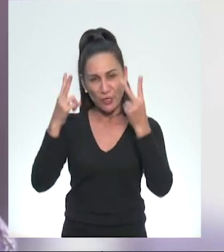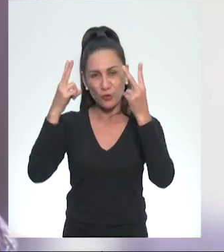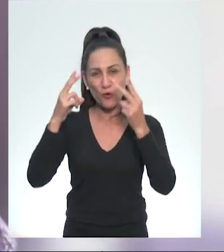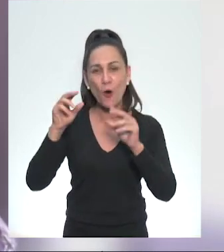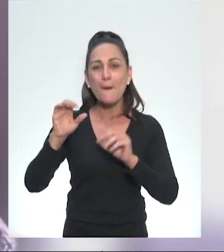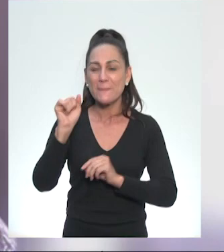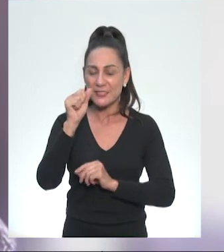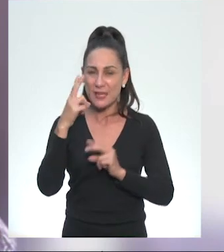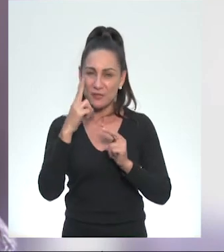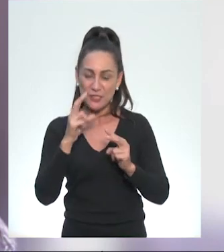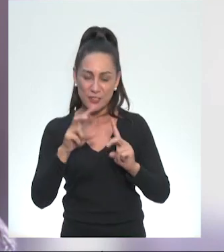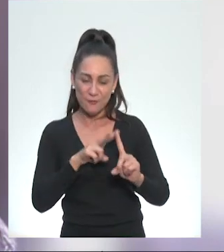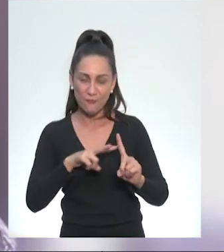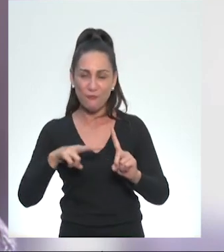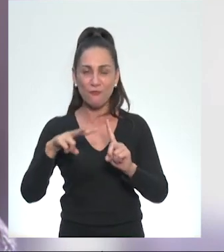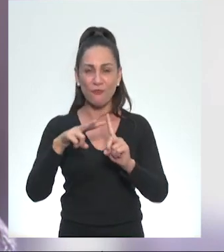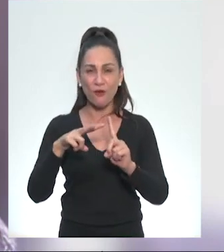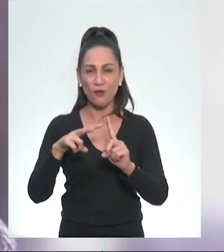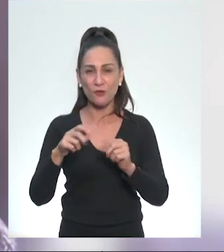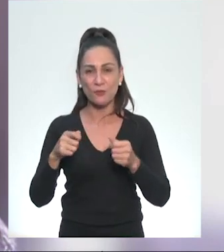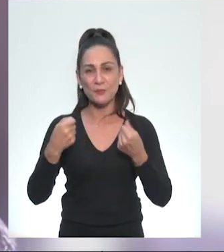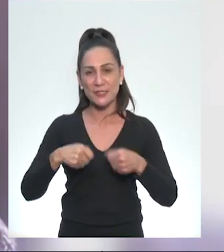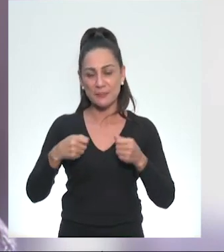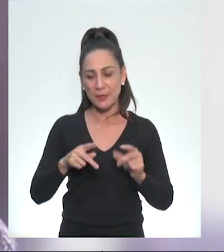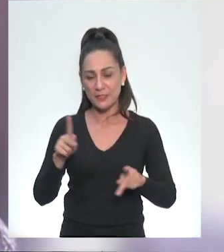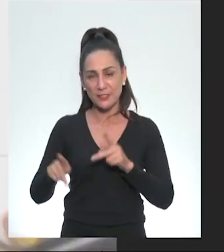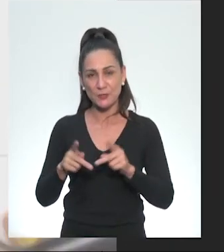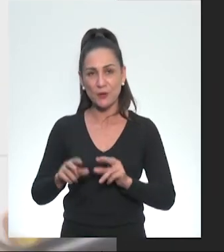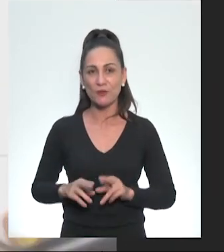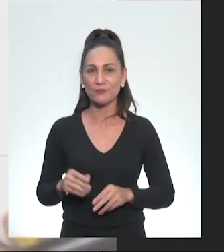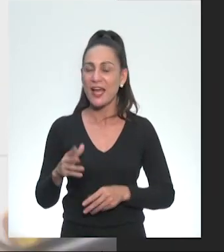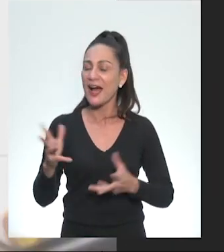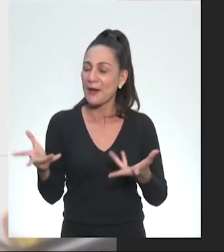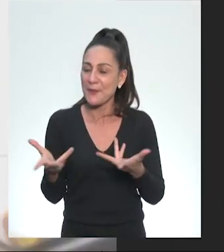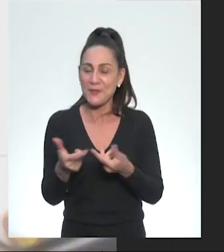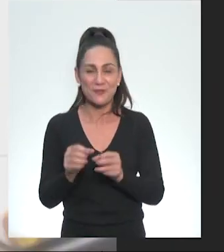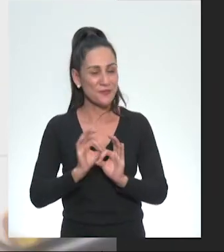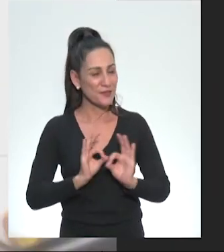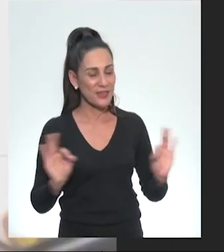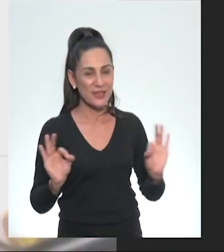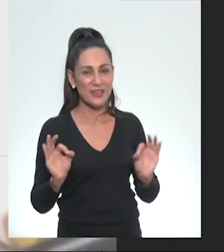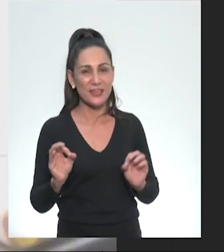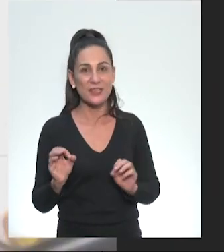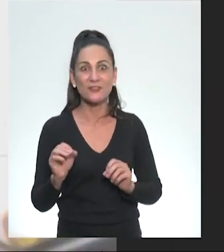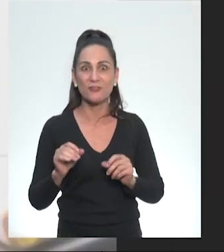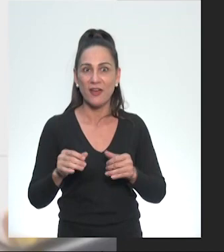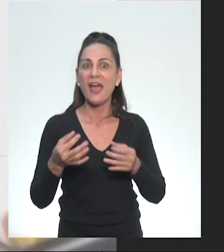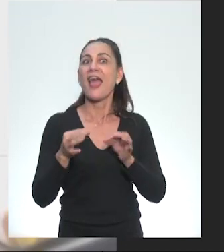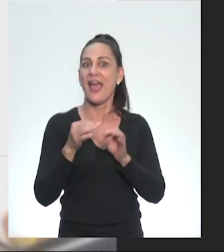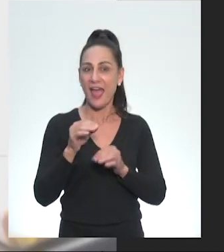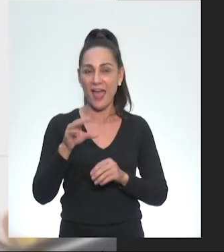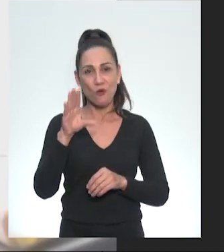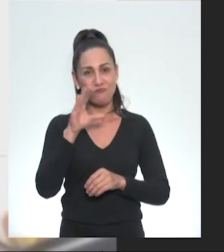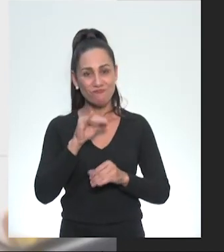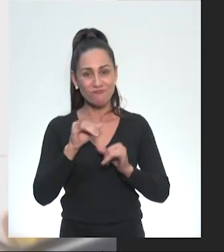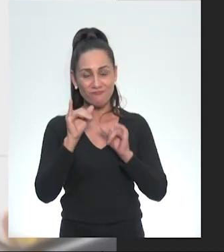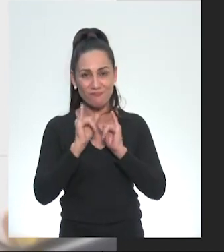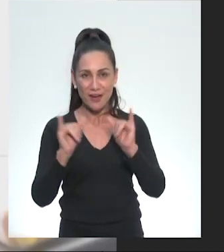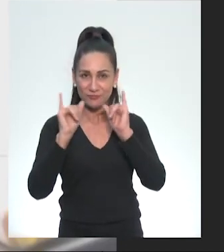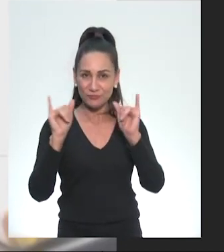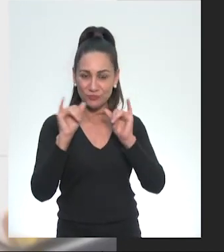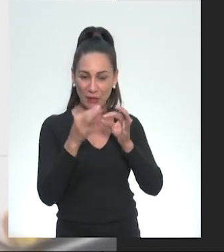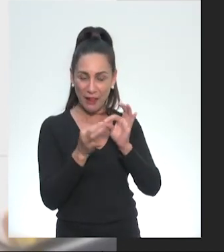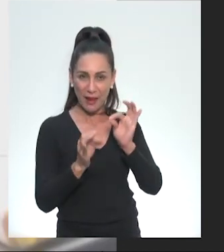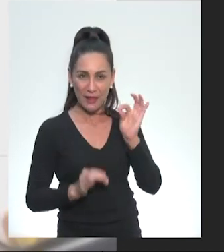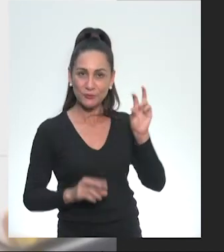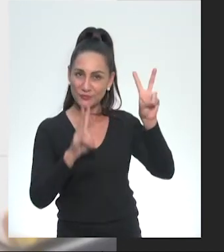aí de todos os outros povos também. Ah, maravilha. É um assunto longo, né? Se a gente for falar de todos